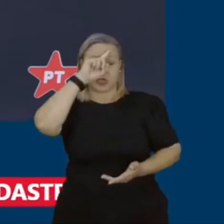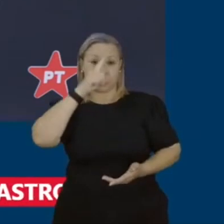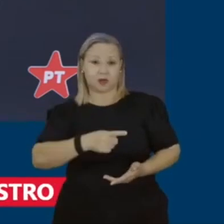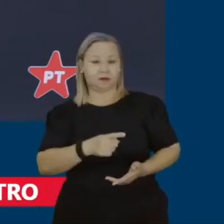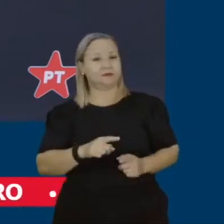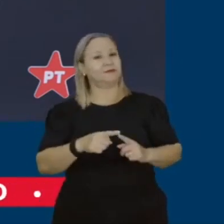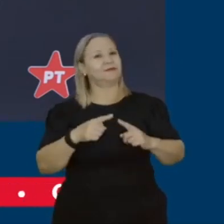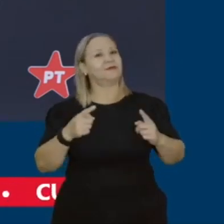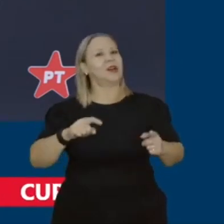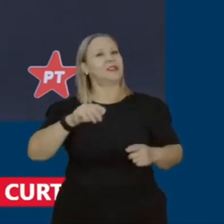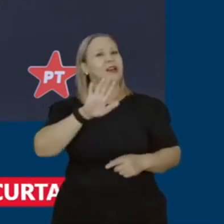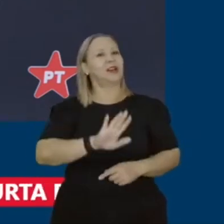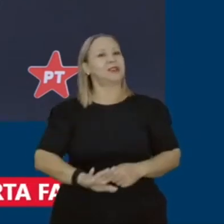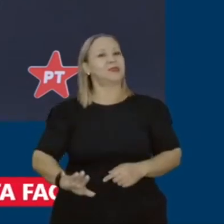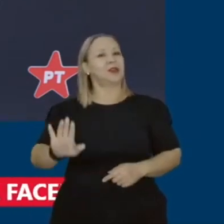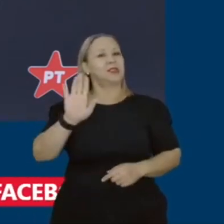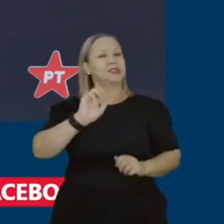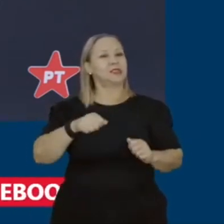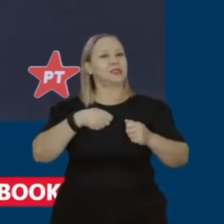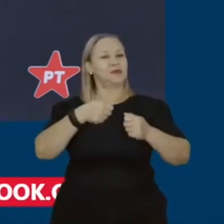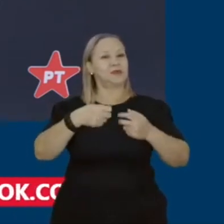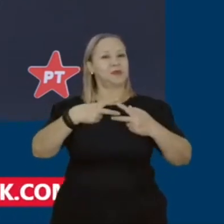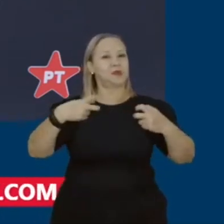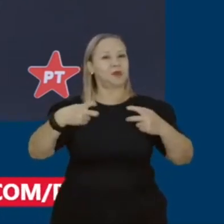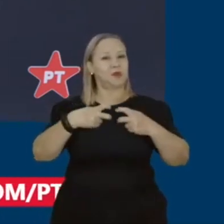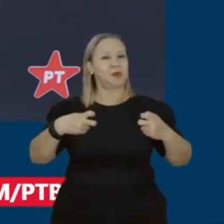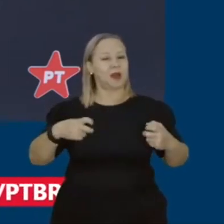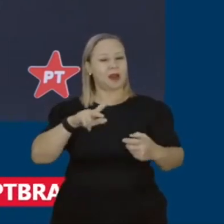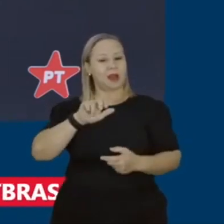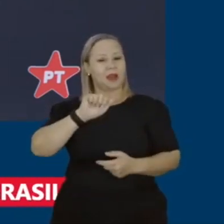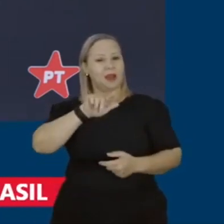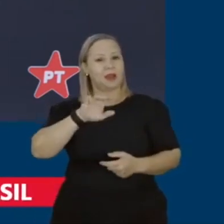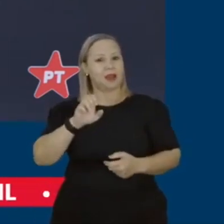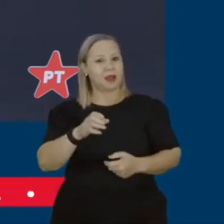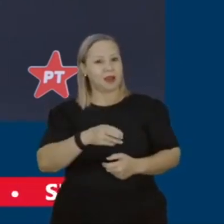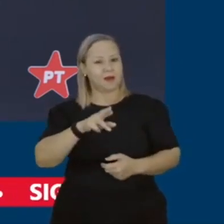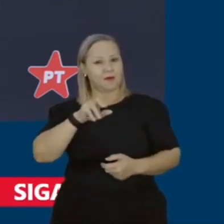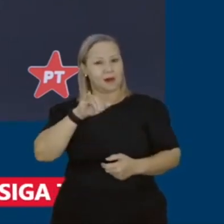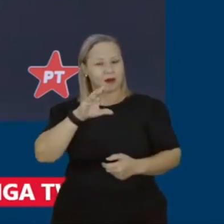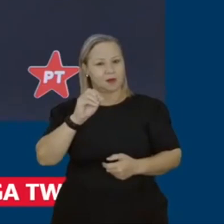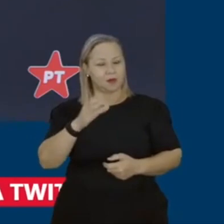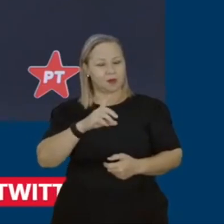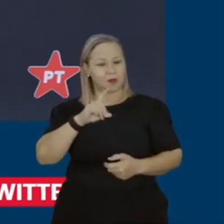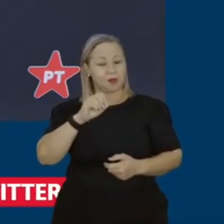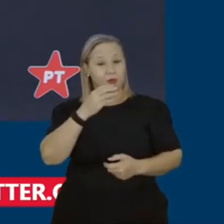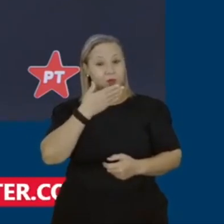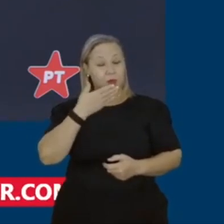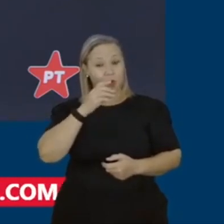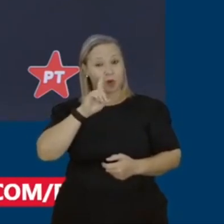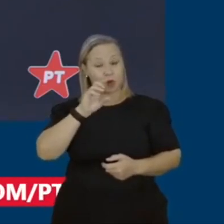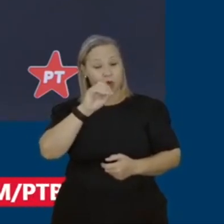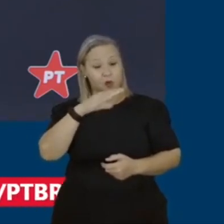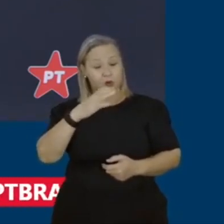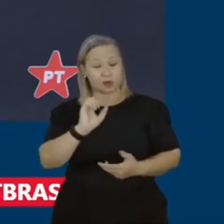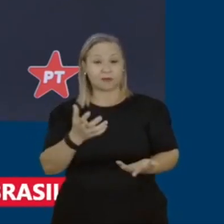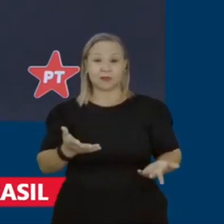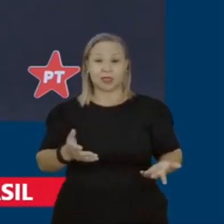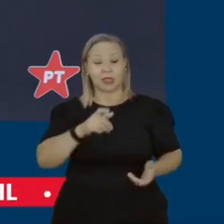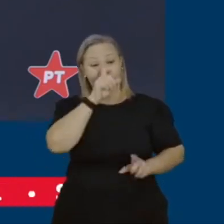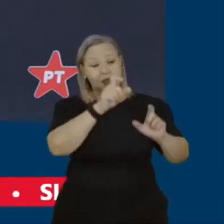nacionalista. Reforçou a Petrobras, a Vale do Rio Doce, criou a Escola de Engenharia do Exército. Esses caras são completamente